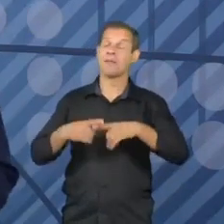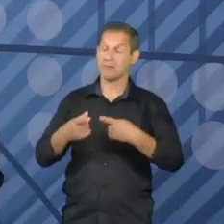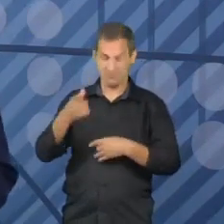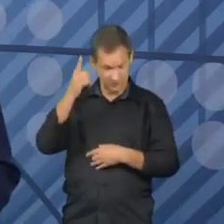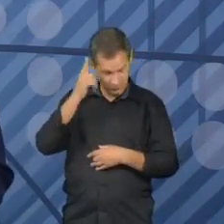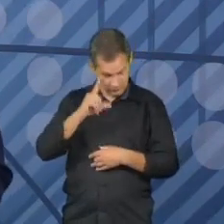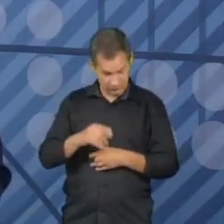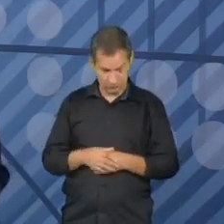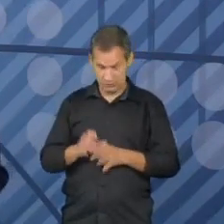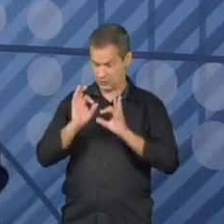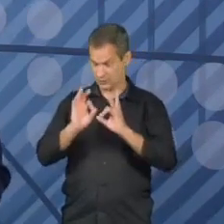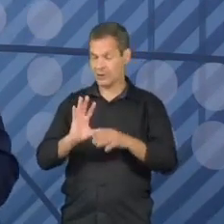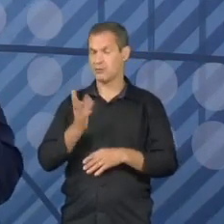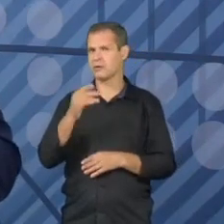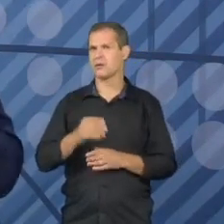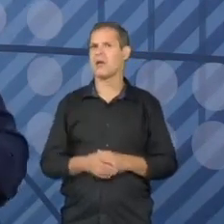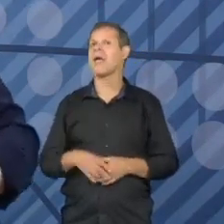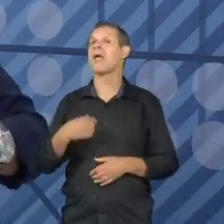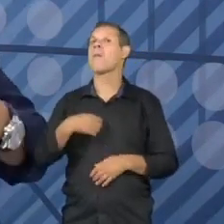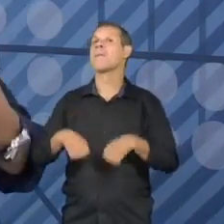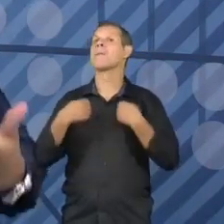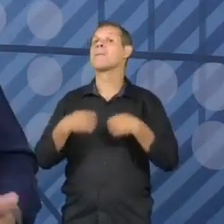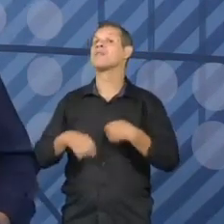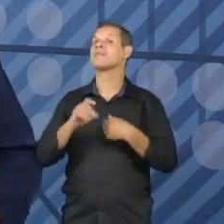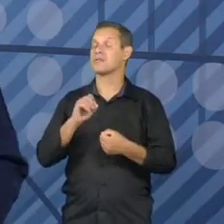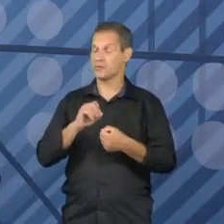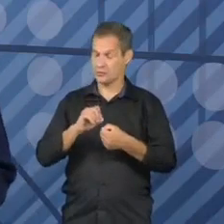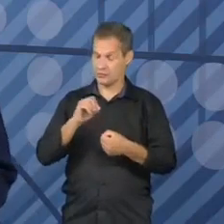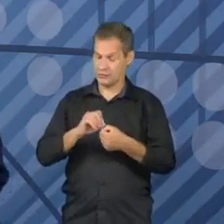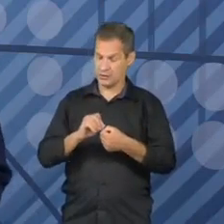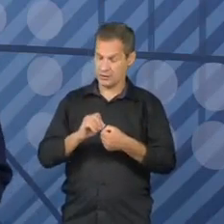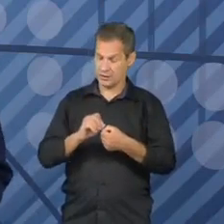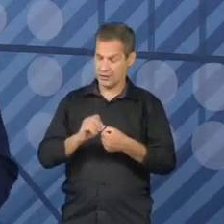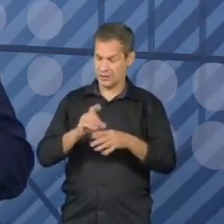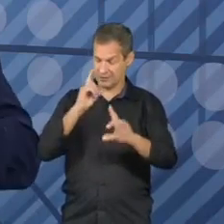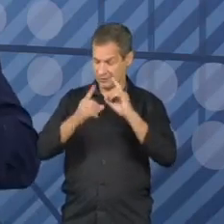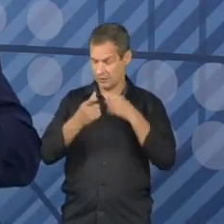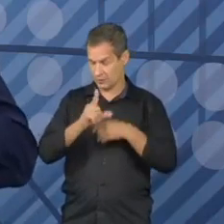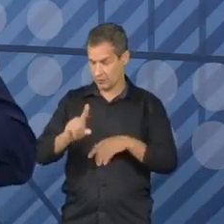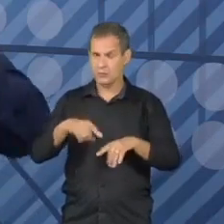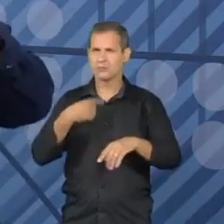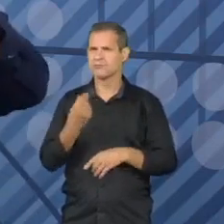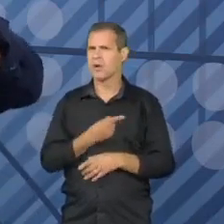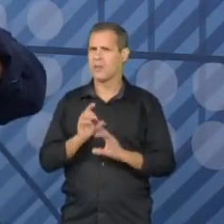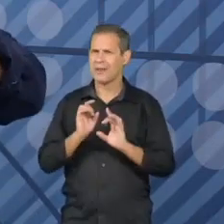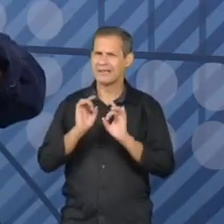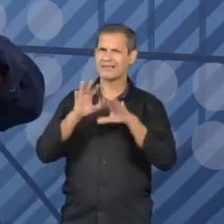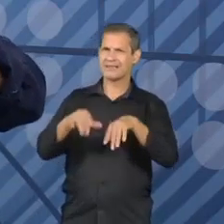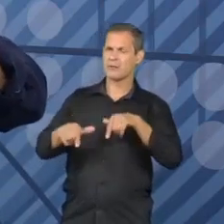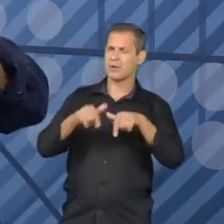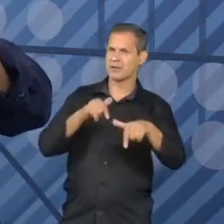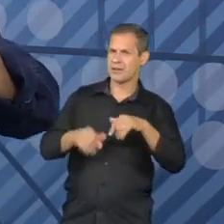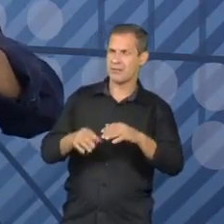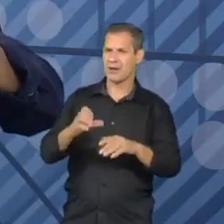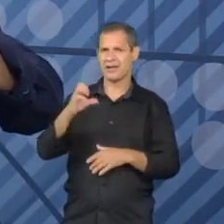consegui saber exatamente o que está acontecendo. Eu preciso refazer esses dados. Então, a gente deixou de trabalhar com a estatística